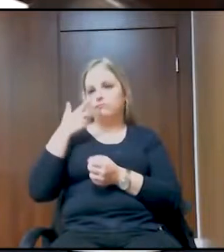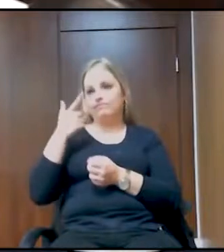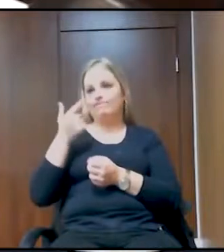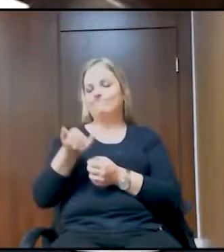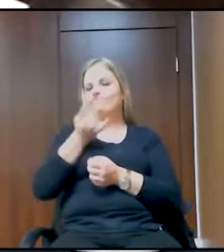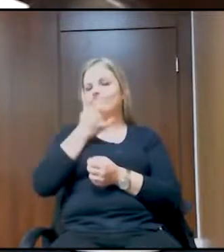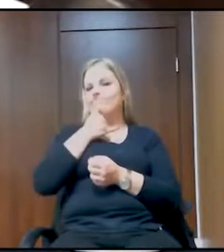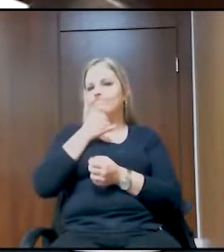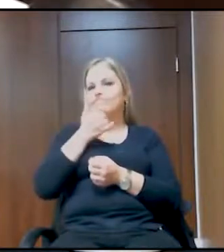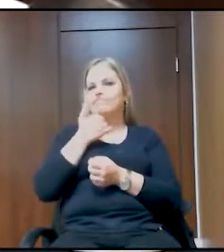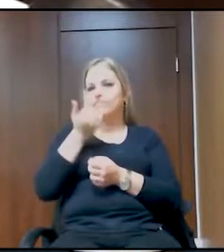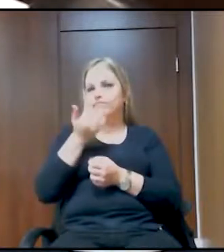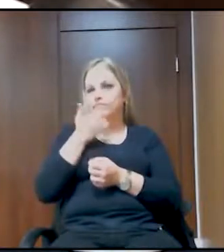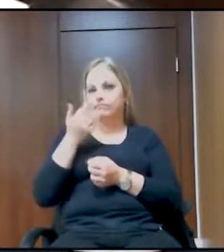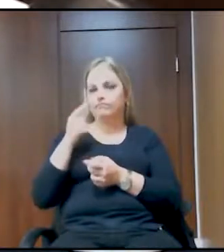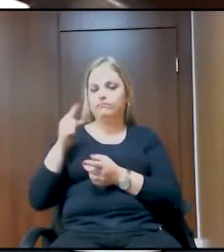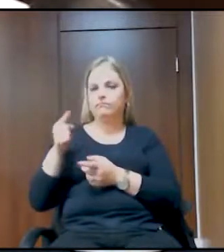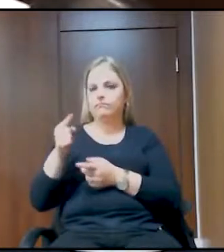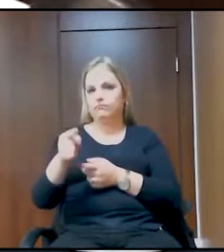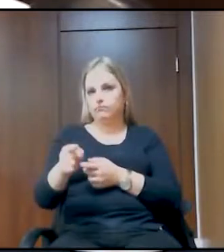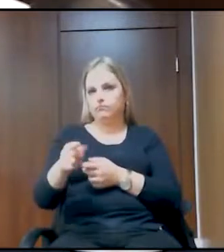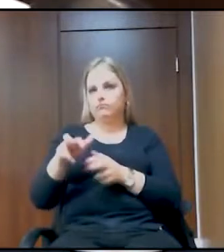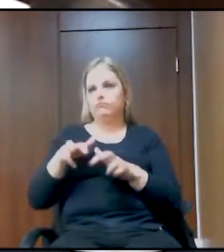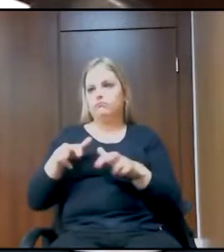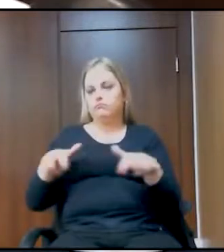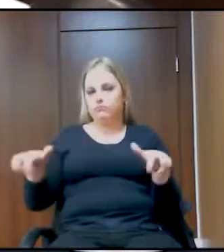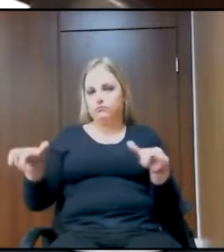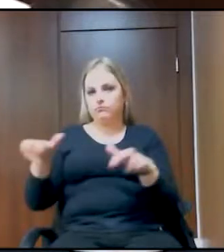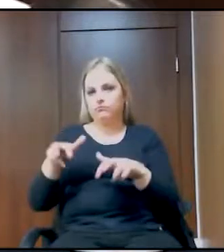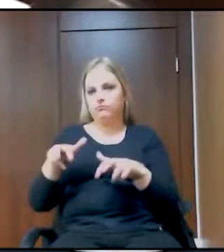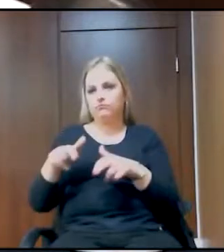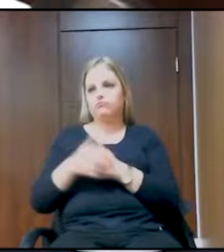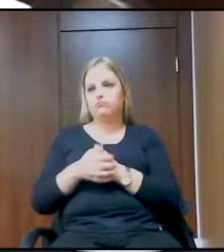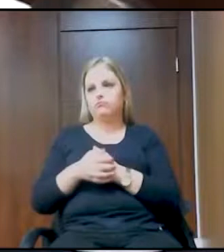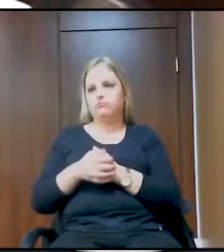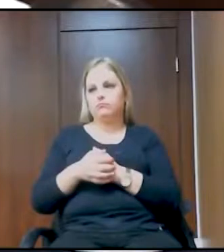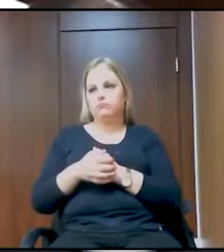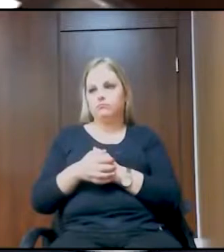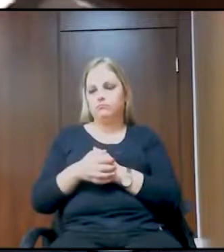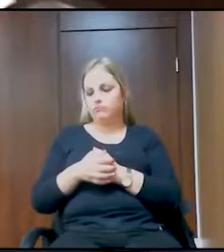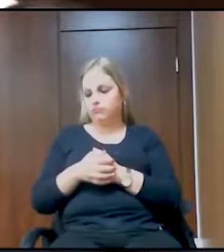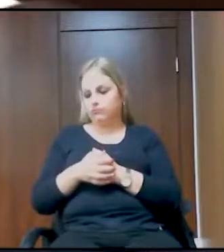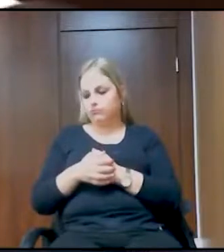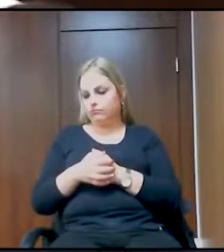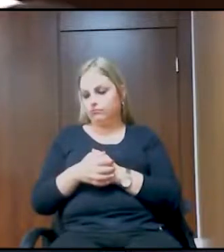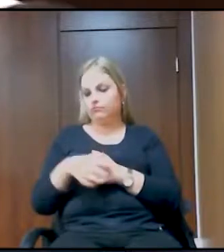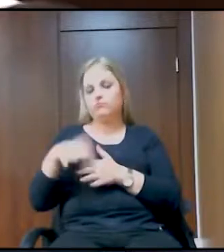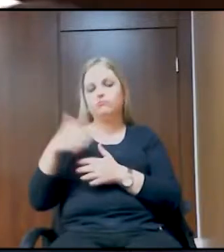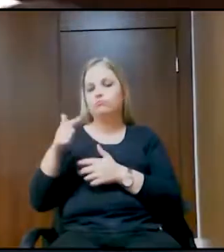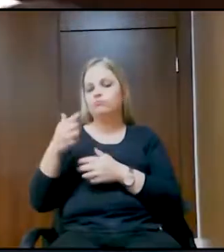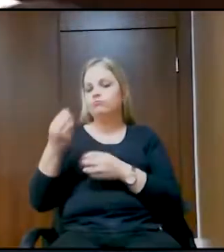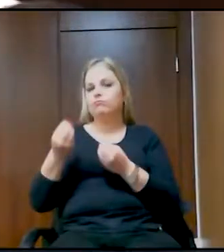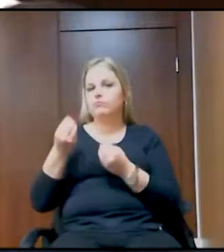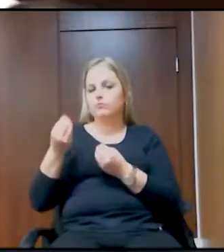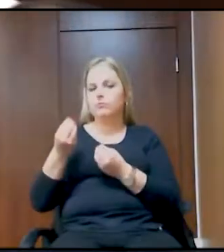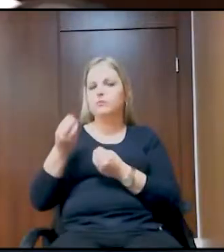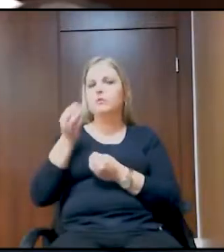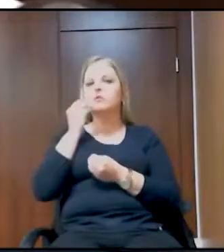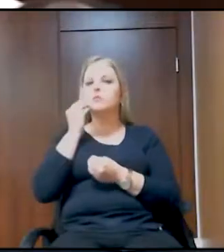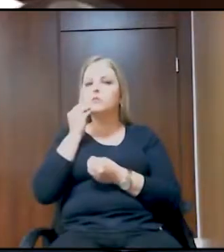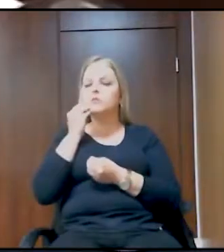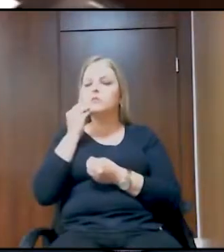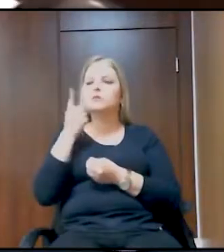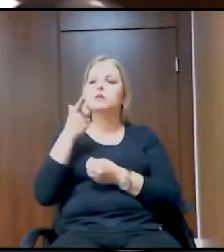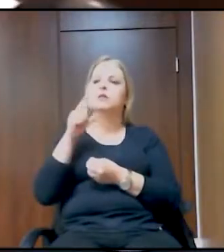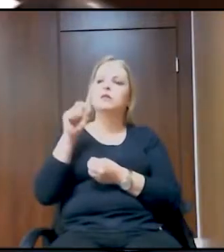infelizmente não pôde prolongar a mesa anterior, já estava atrasado o evento, a gente poderia oportunizar que ela falasse por no máximo